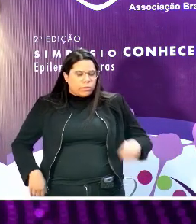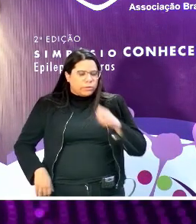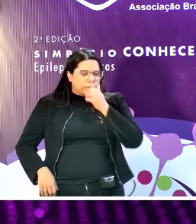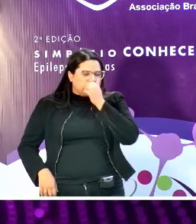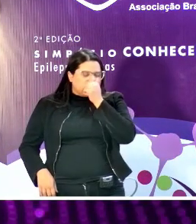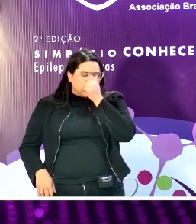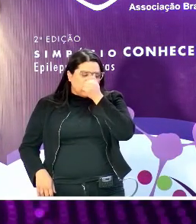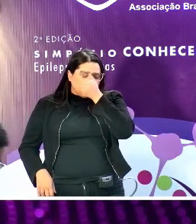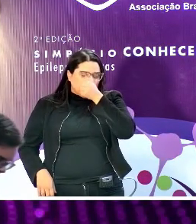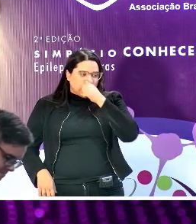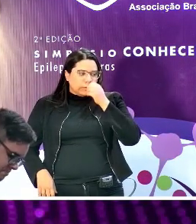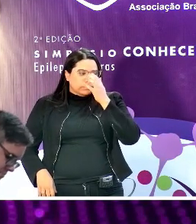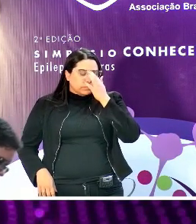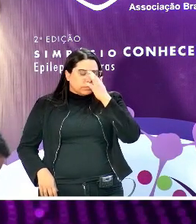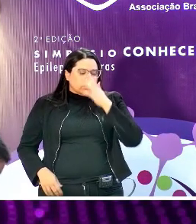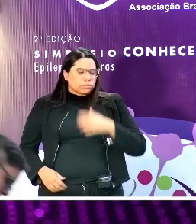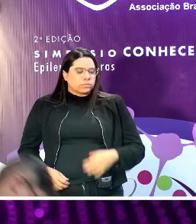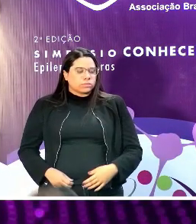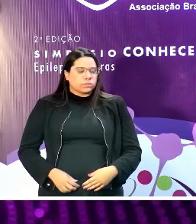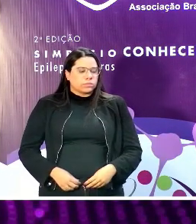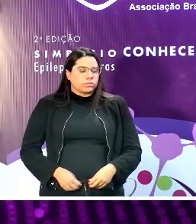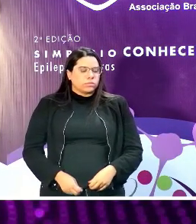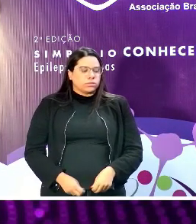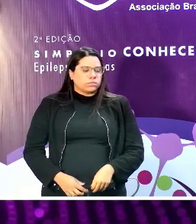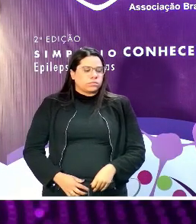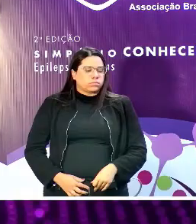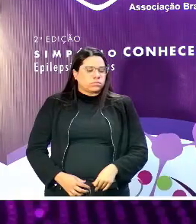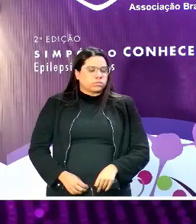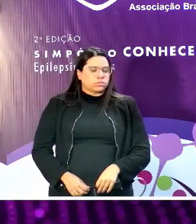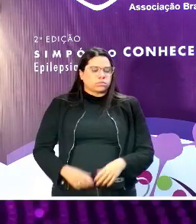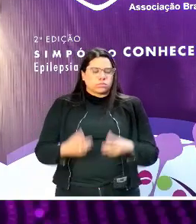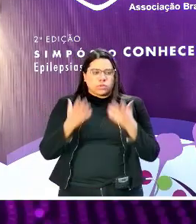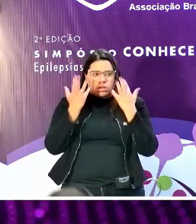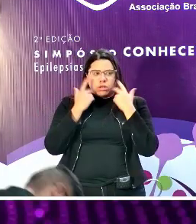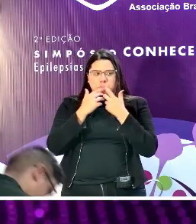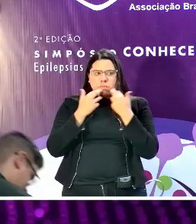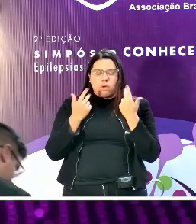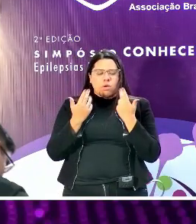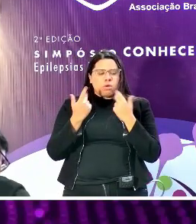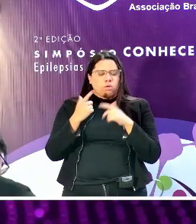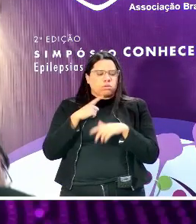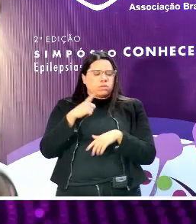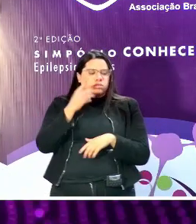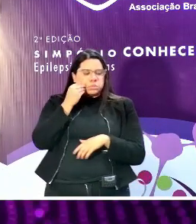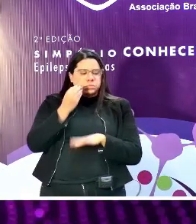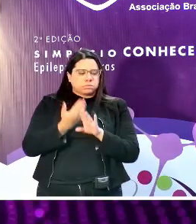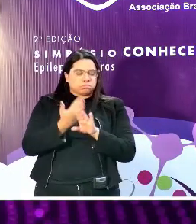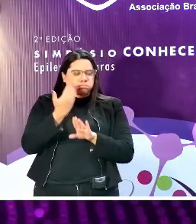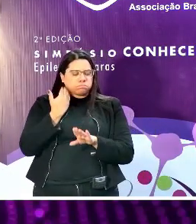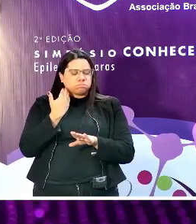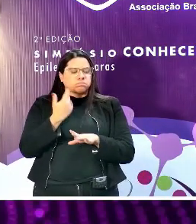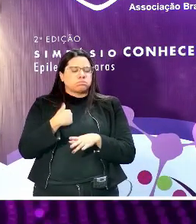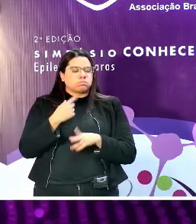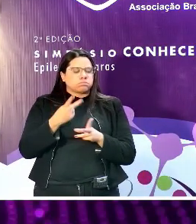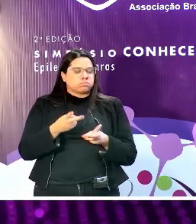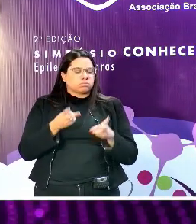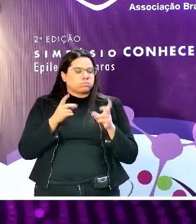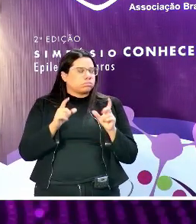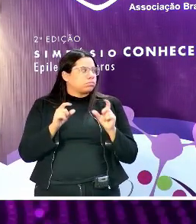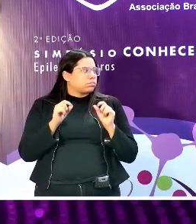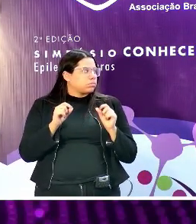Esse animal é aquele mesmo que a gente fez a avaliação das vias de estresse oxidativo. Então, dá para ver, está vendo, que